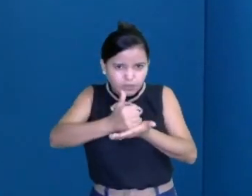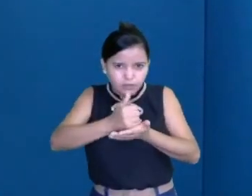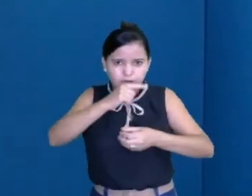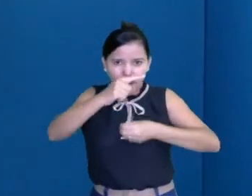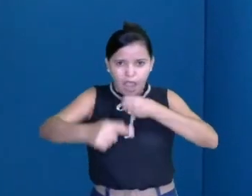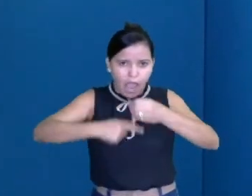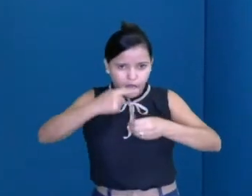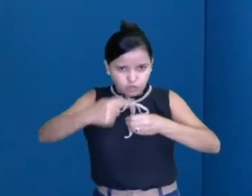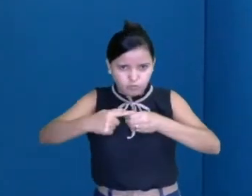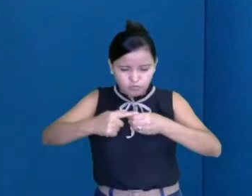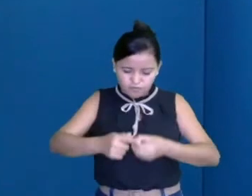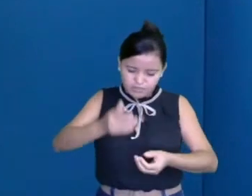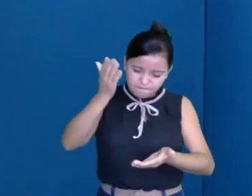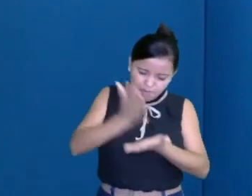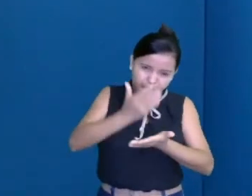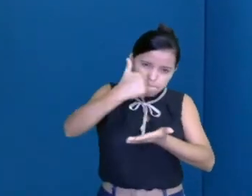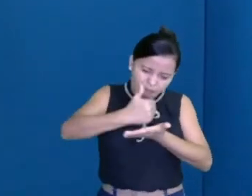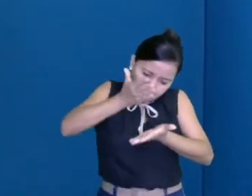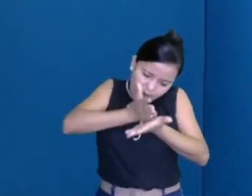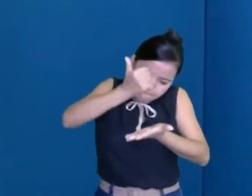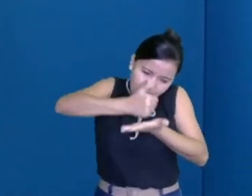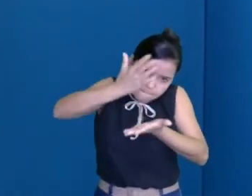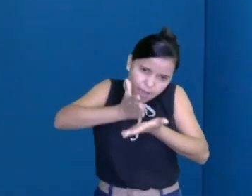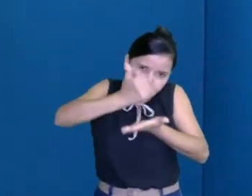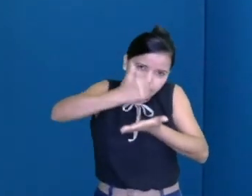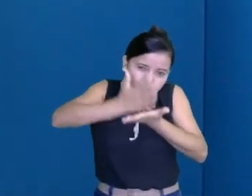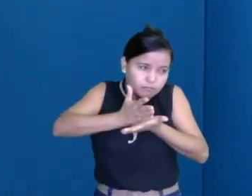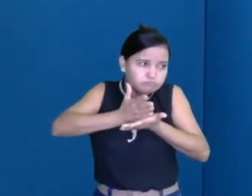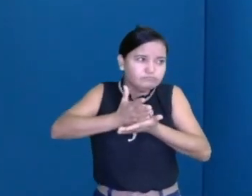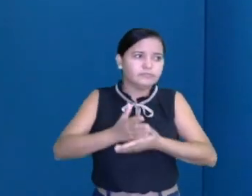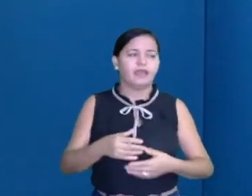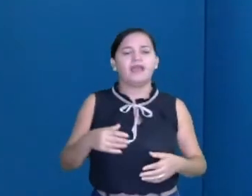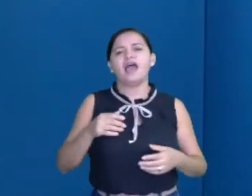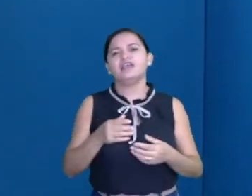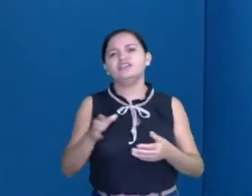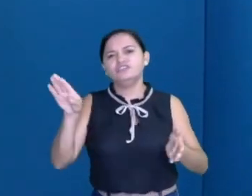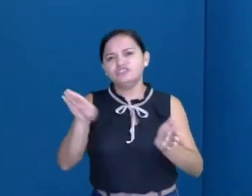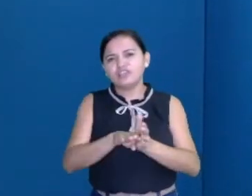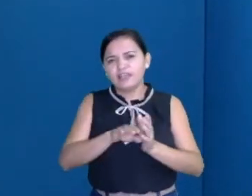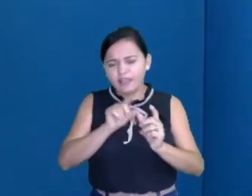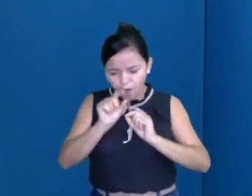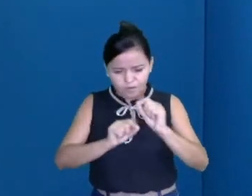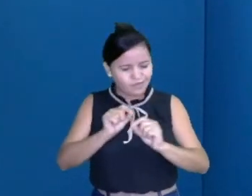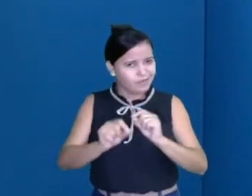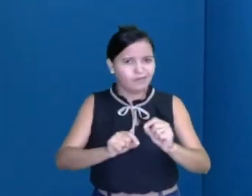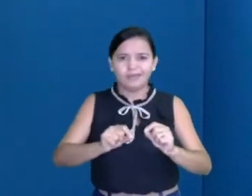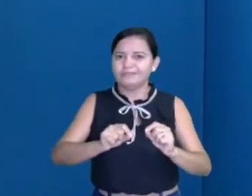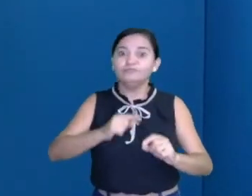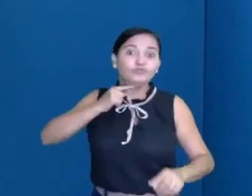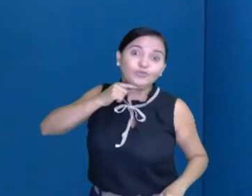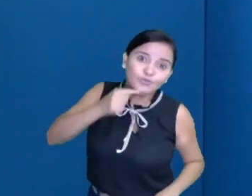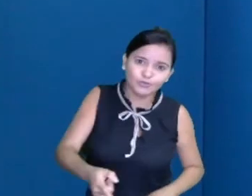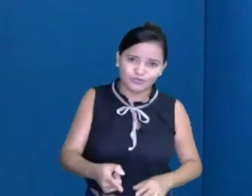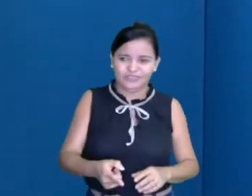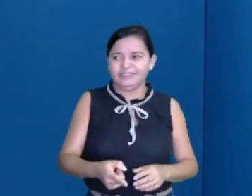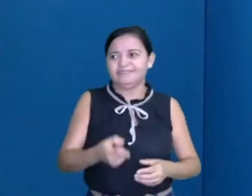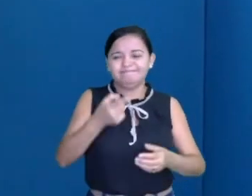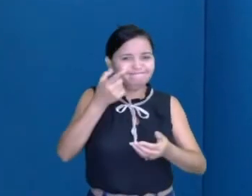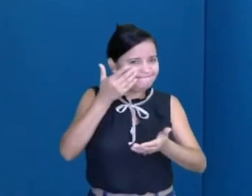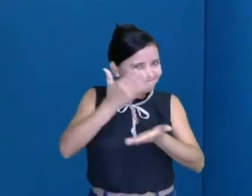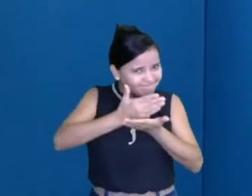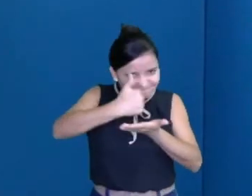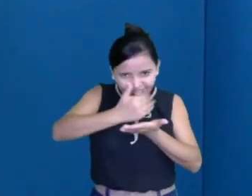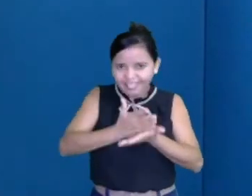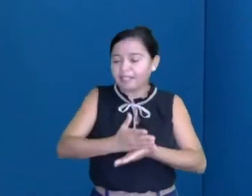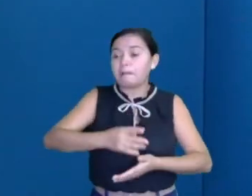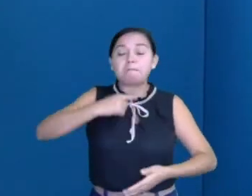uma pedra, pegasse qualquer coisa, fosse dividindo, ia chegar um momento que não ia ter mais como você fazer o quê? Dividir. E aí